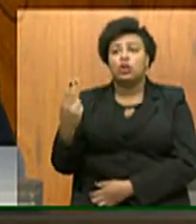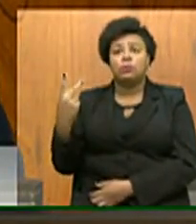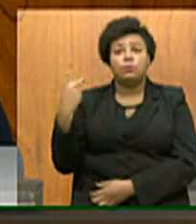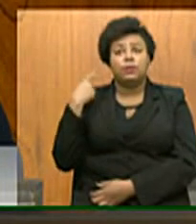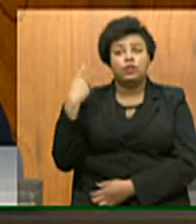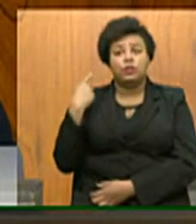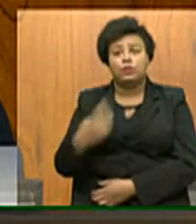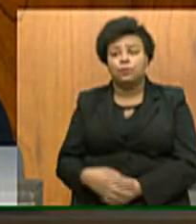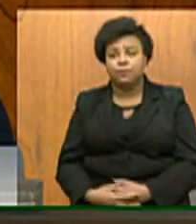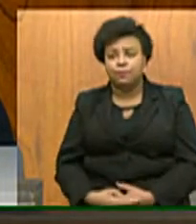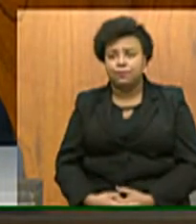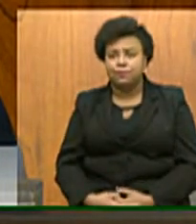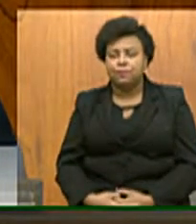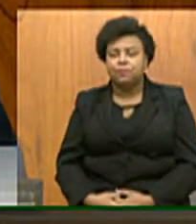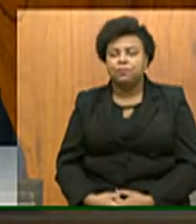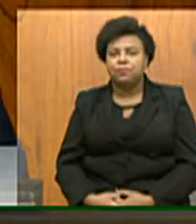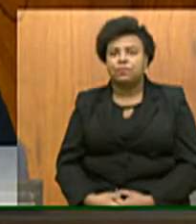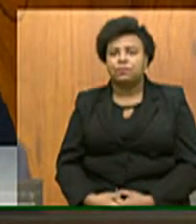bancada.